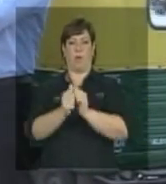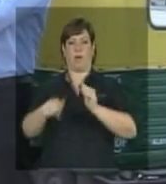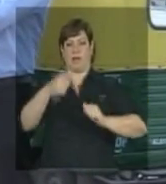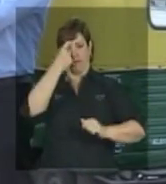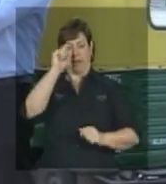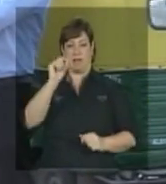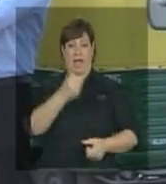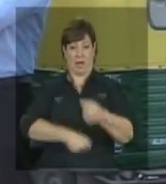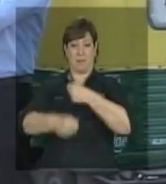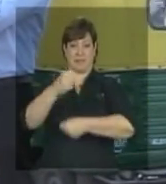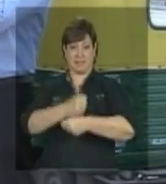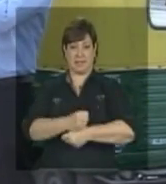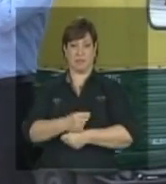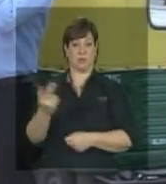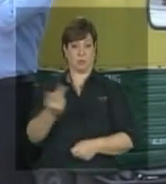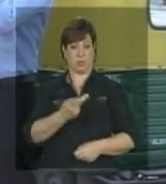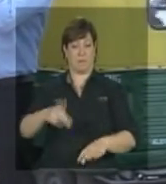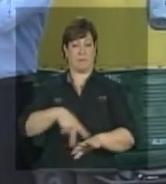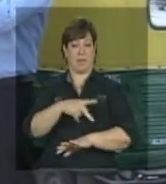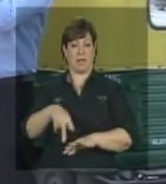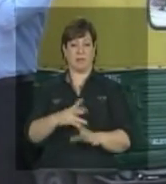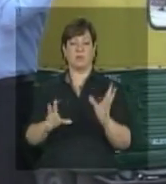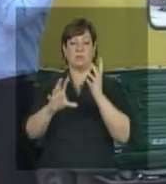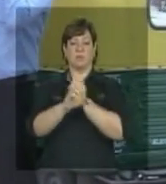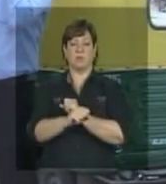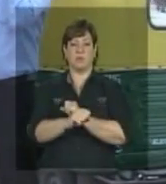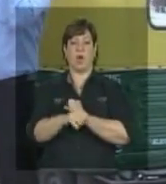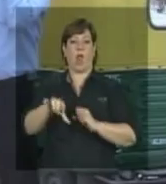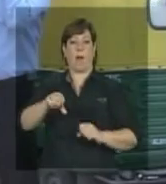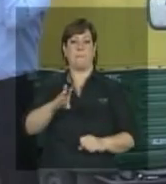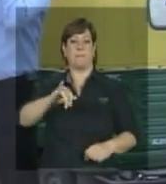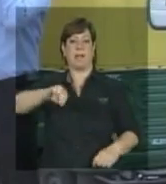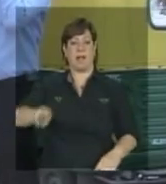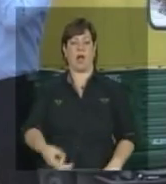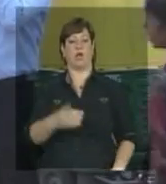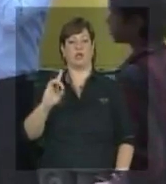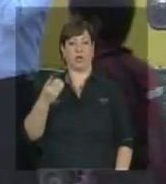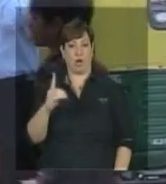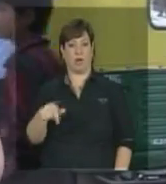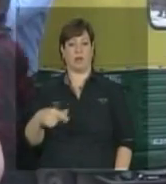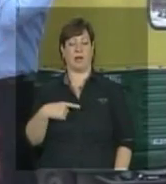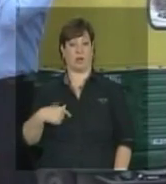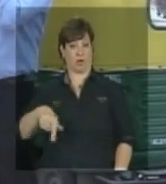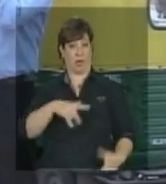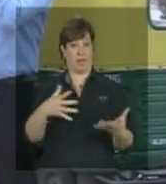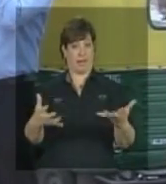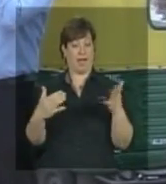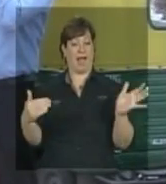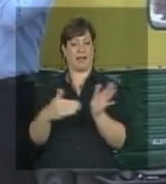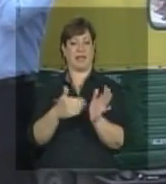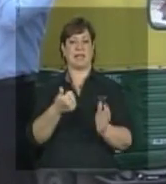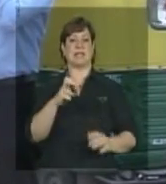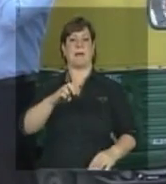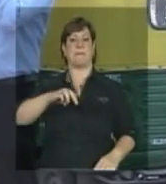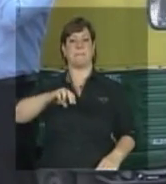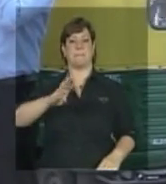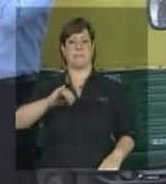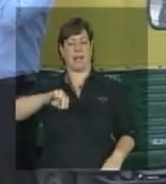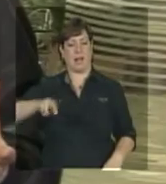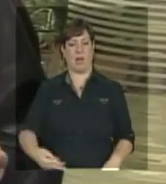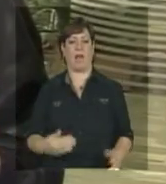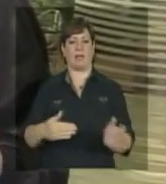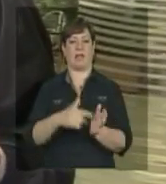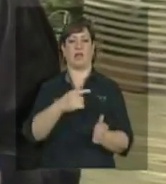os negócios entre os dois países somaram pouco mais de 9 bilhões de dólares. E a meta é chegar a 15 bilhões até